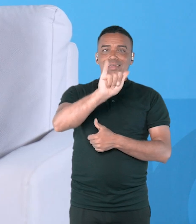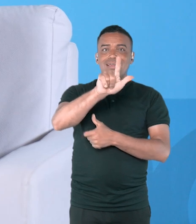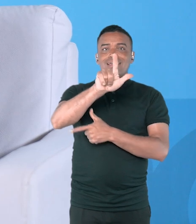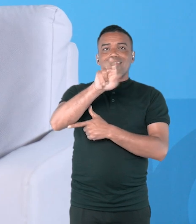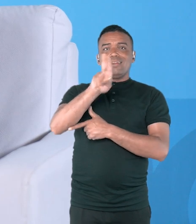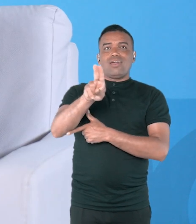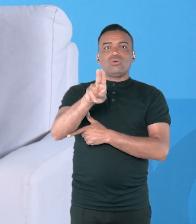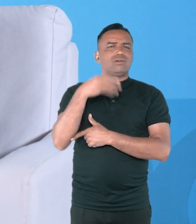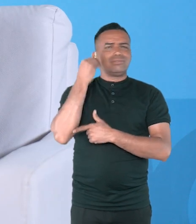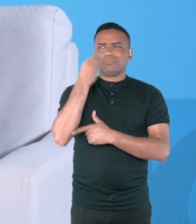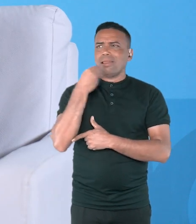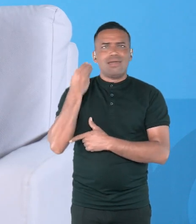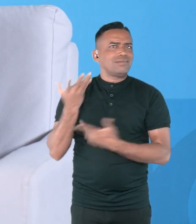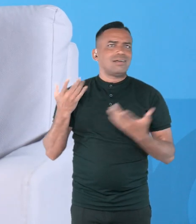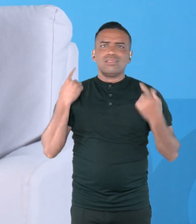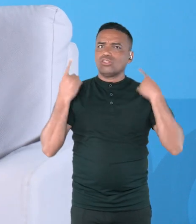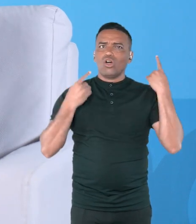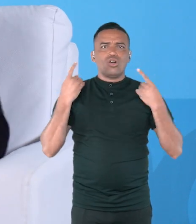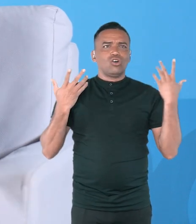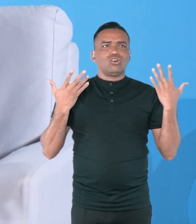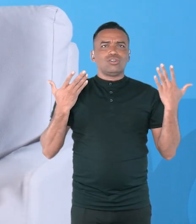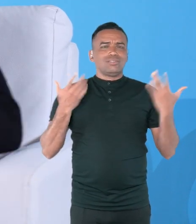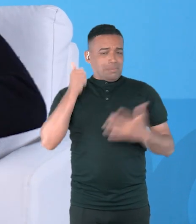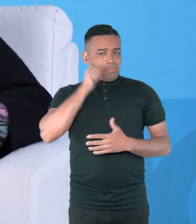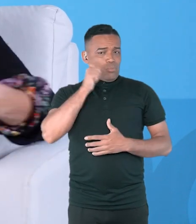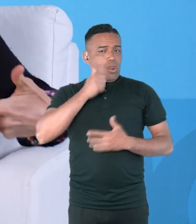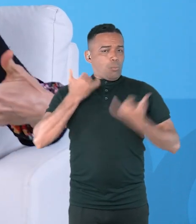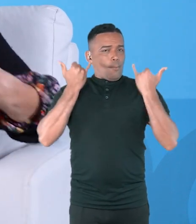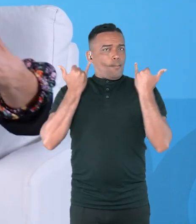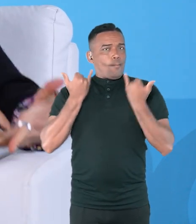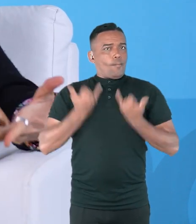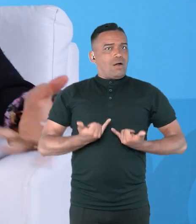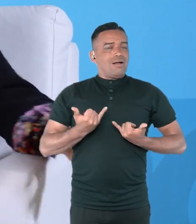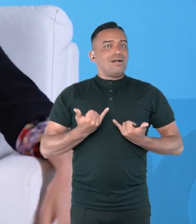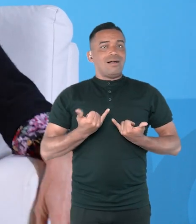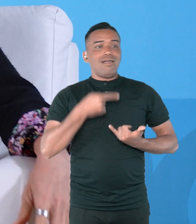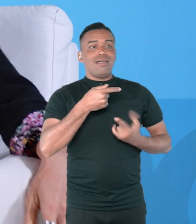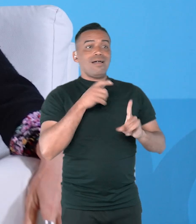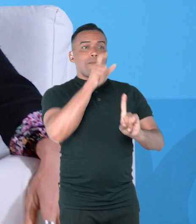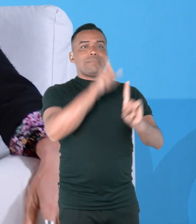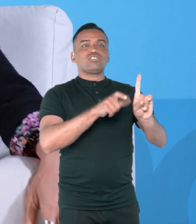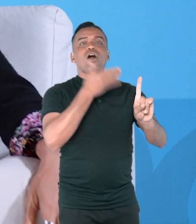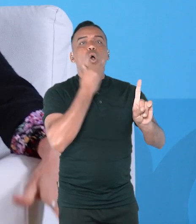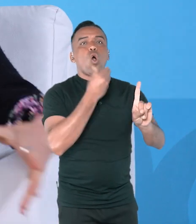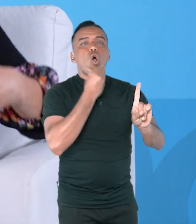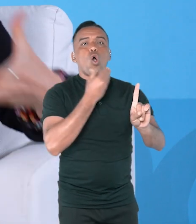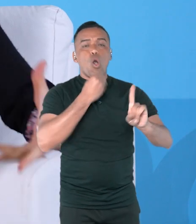E isso foi uma experiência muito louca, porque era uma ideia, essa que vos fala, essa menina magrinha, fazendo um